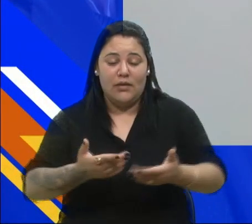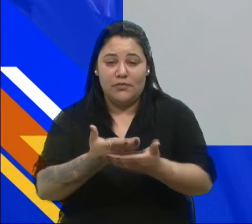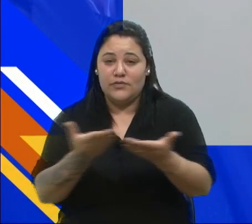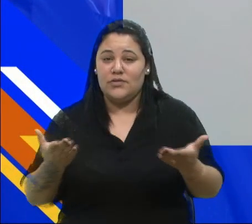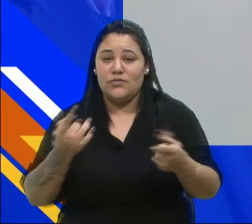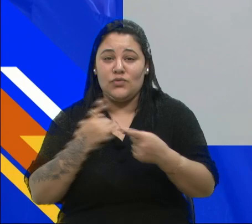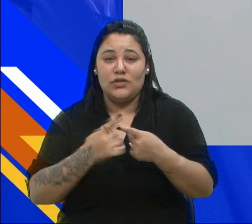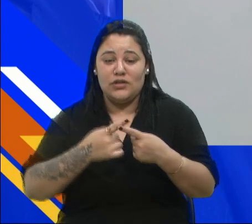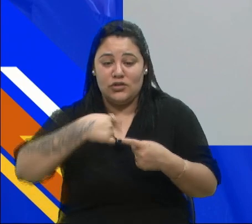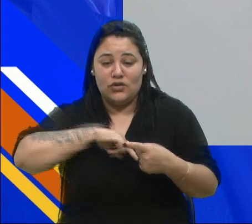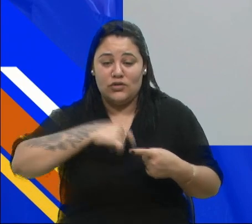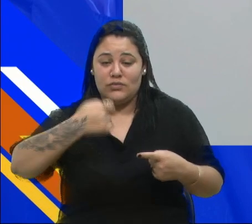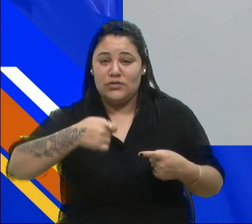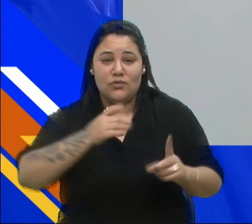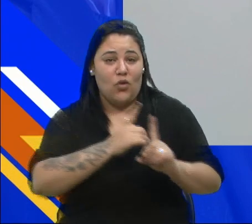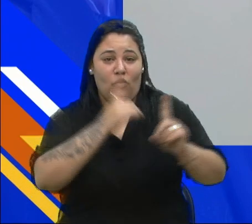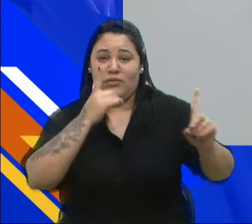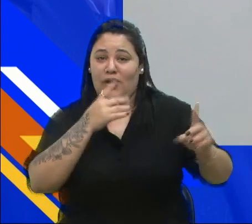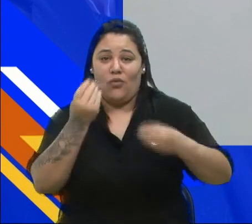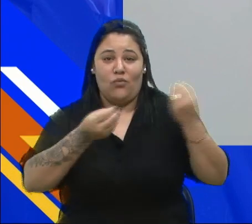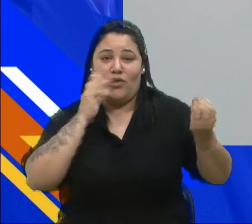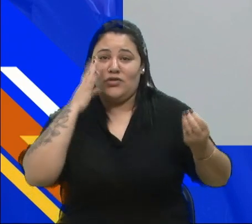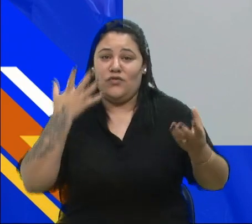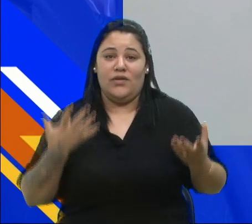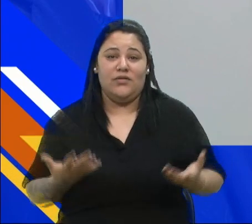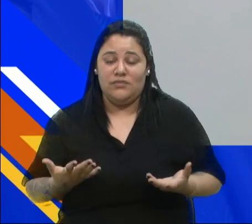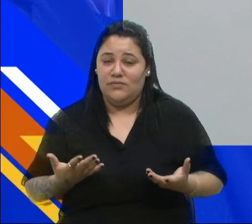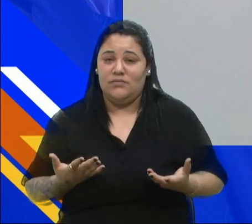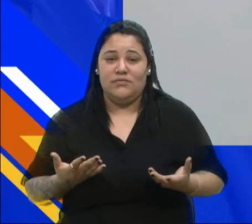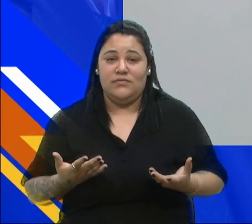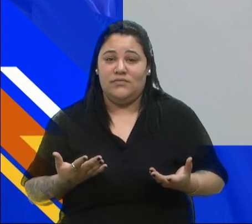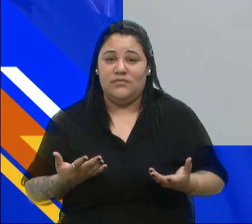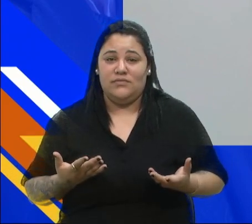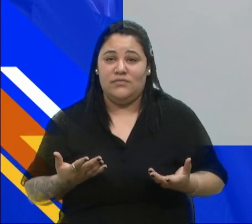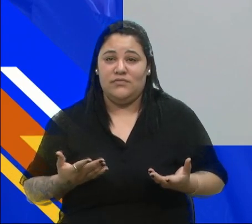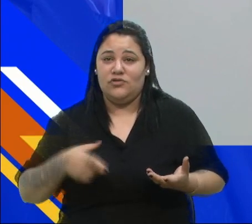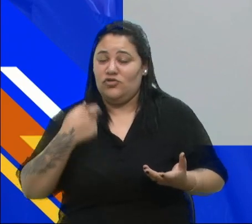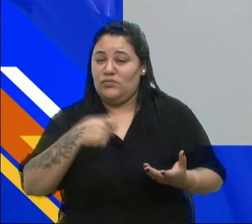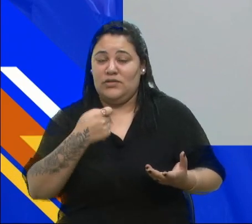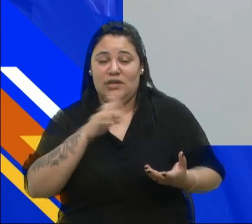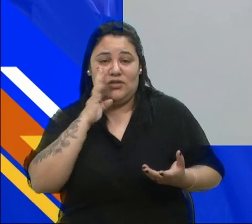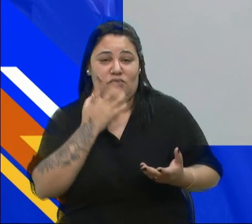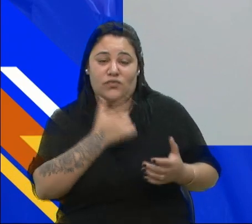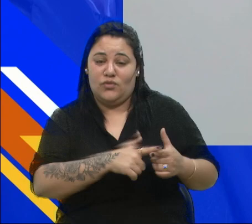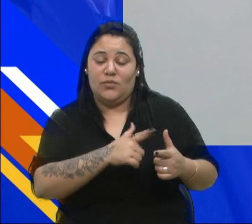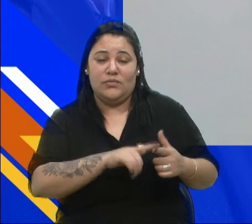porque nós precisamos buscar saída para o município. Nós precisamos buscar saída,